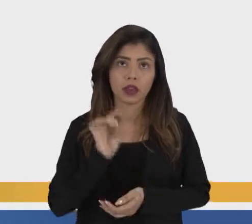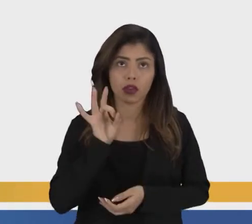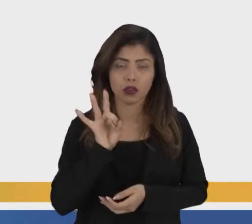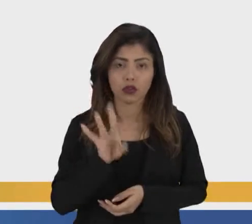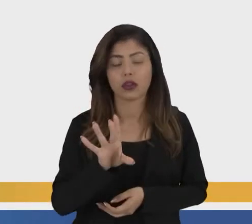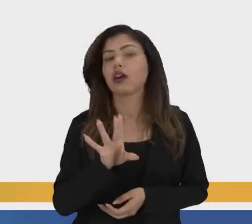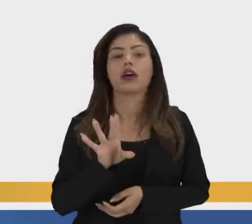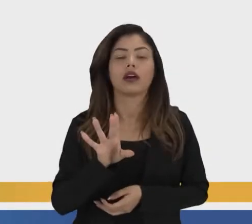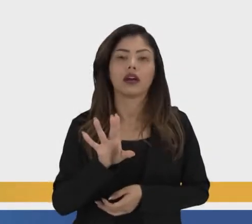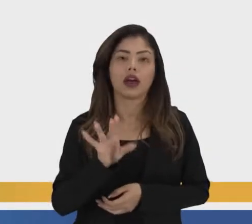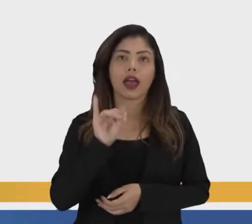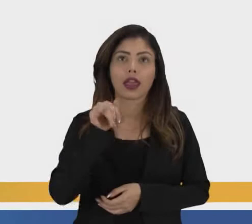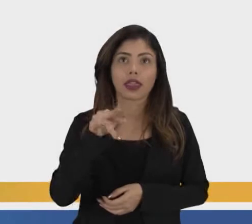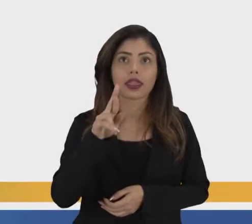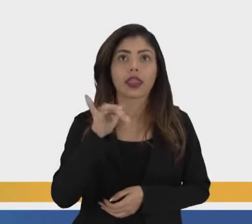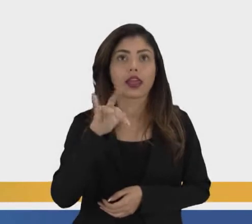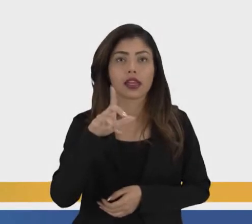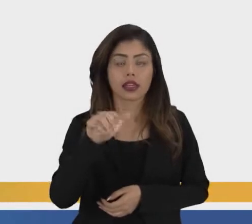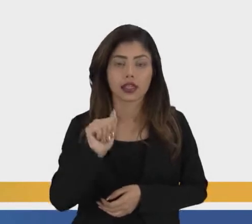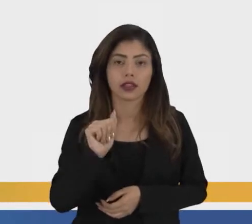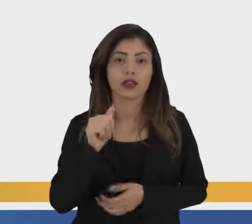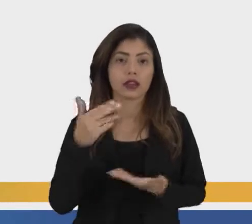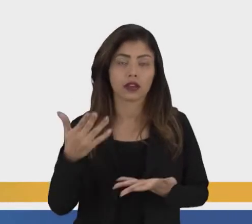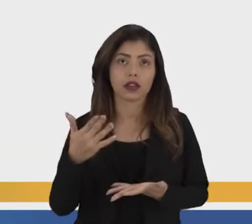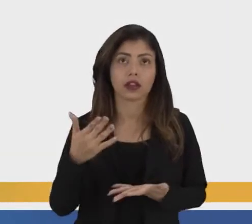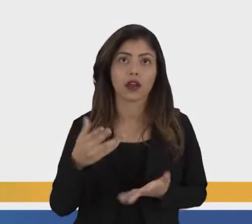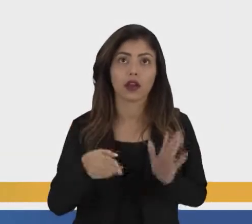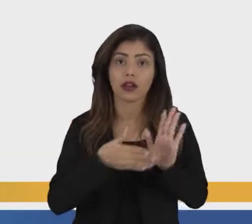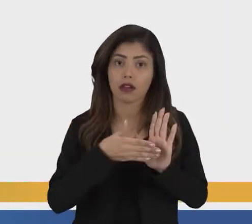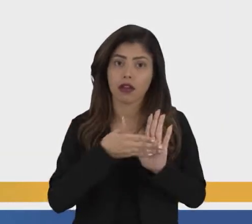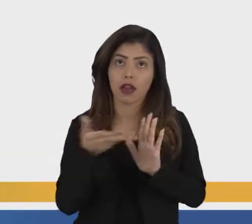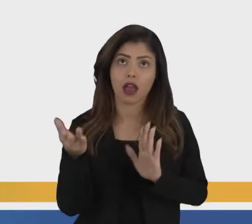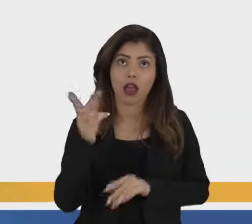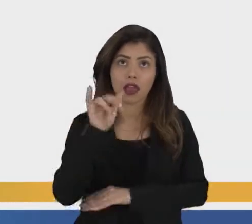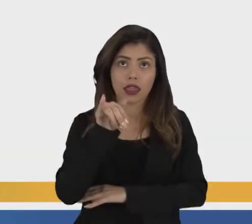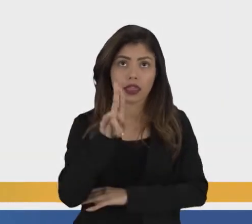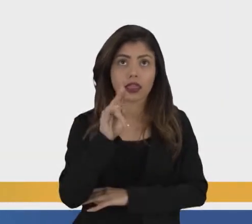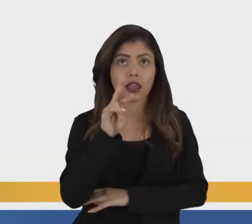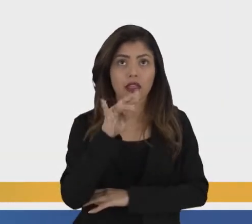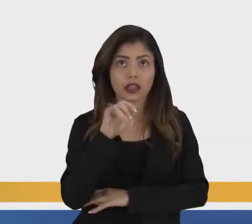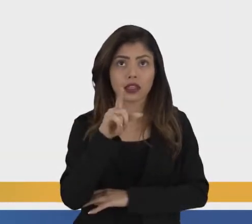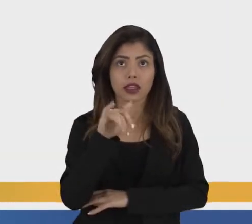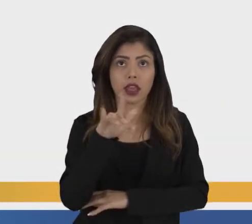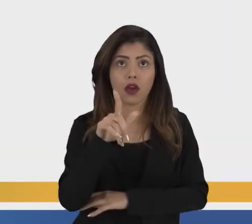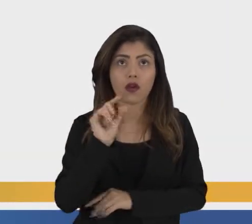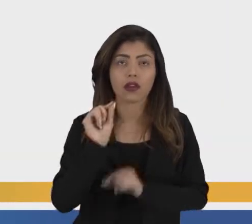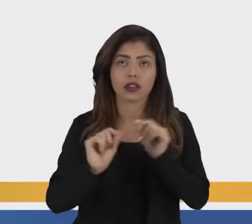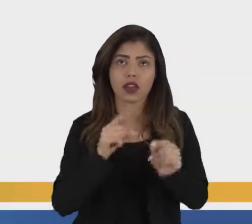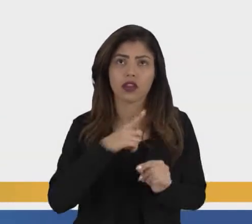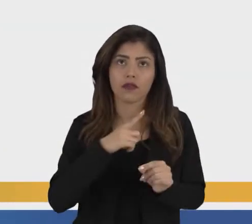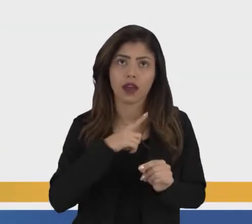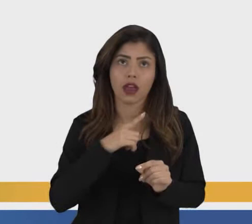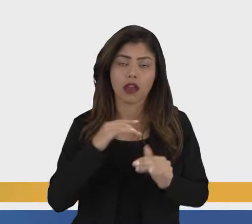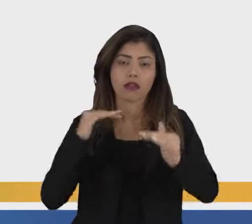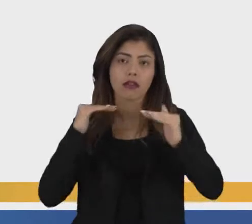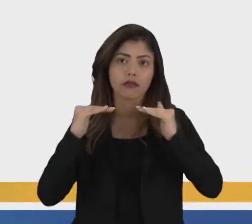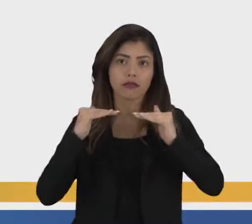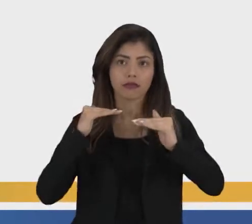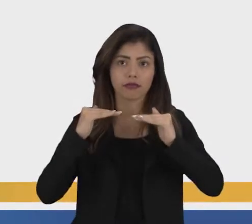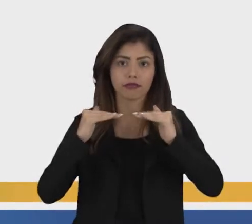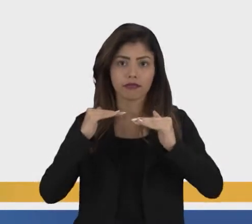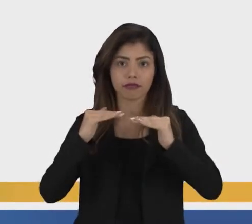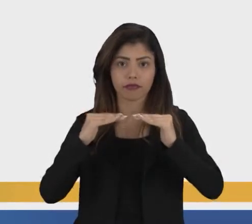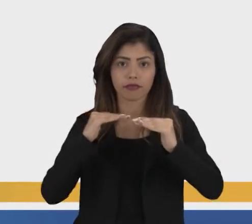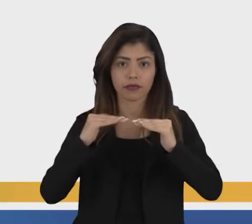que só é considerado inércia, aliás, o referencial só é considerado inercial